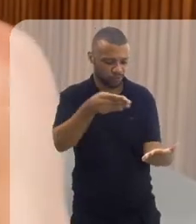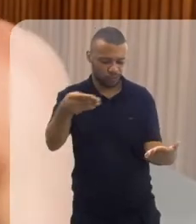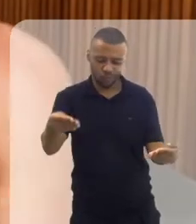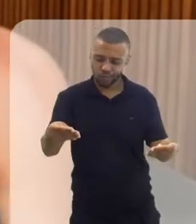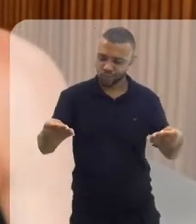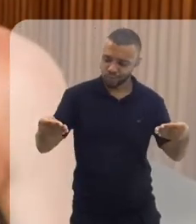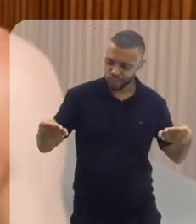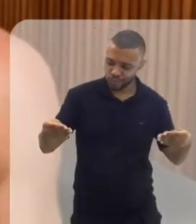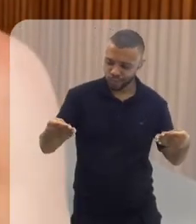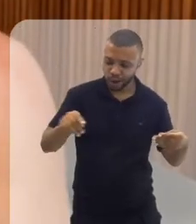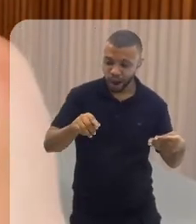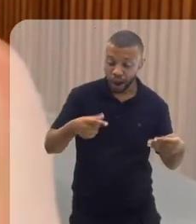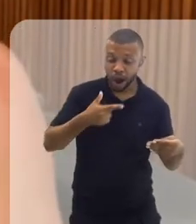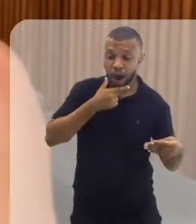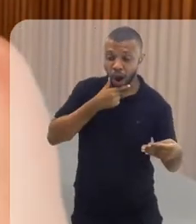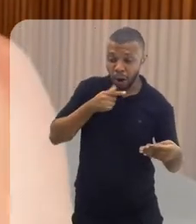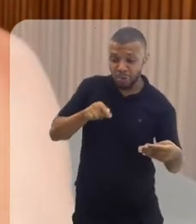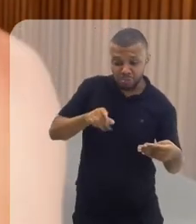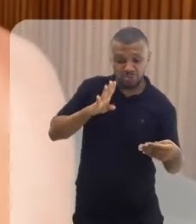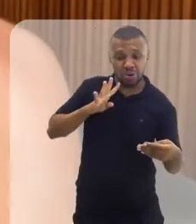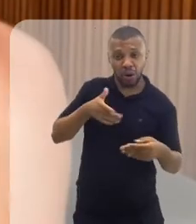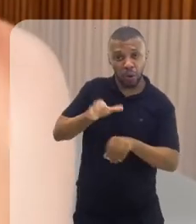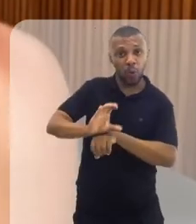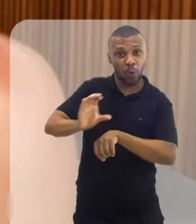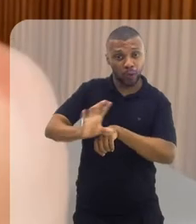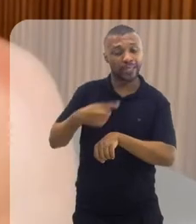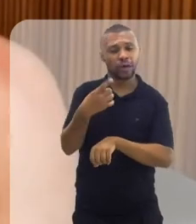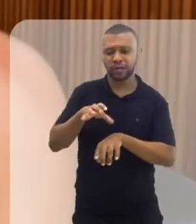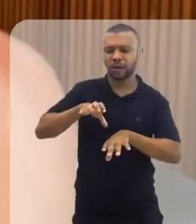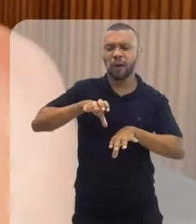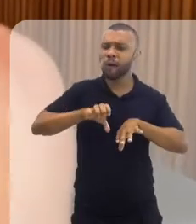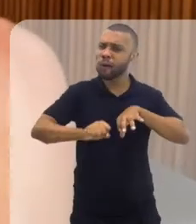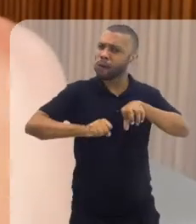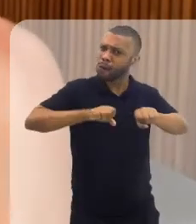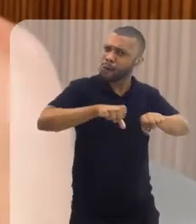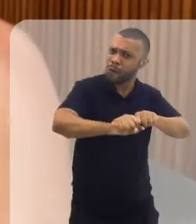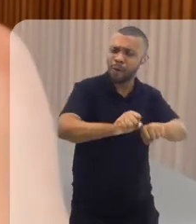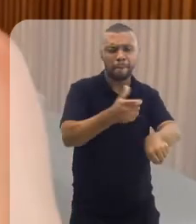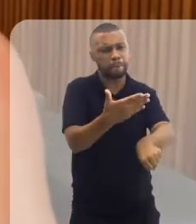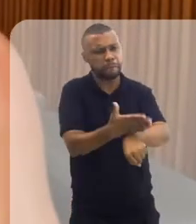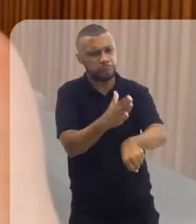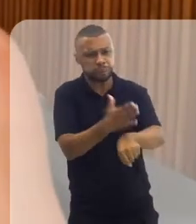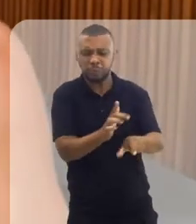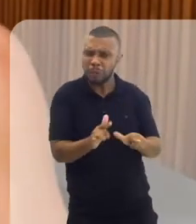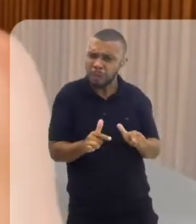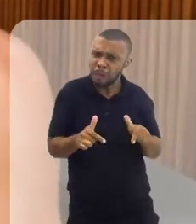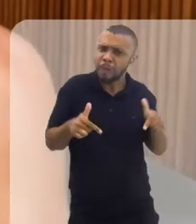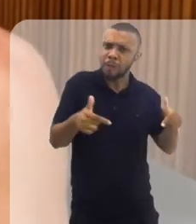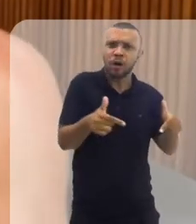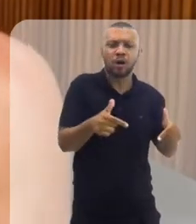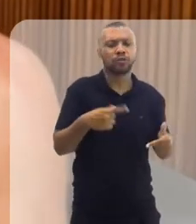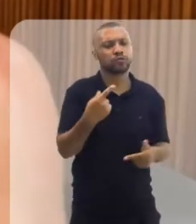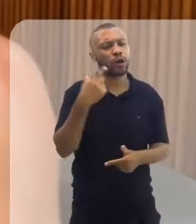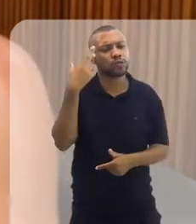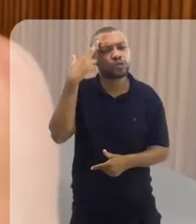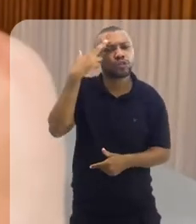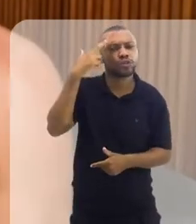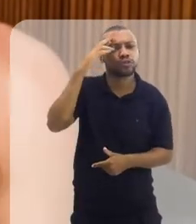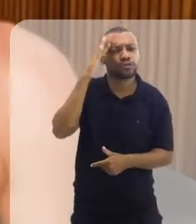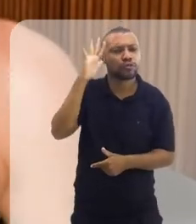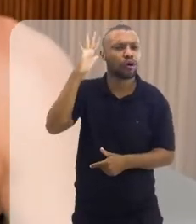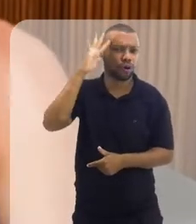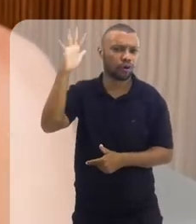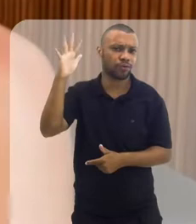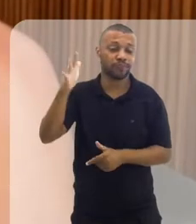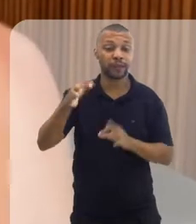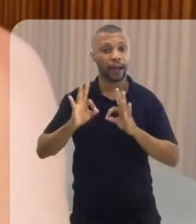estavam acontecendo, ia atrás daquilo, né? Corria bastante atrás dos nossos sonhos. Então a minha família sempre